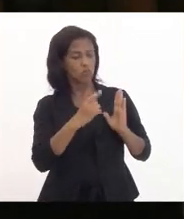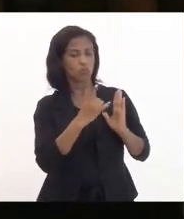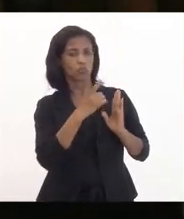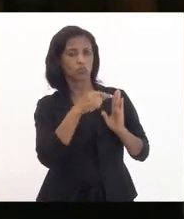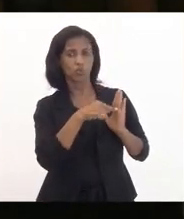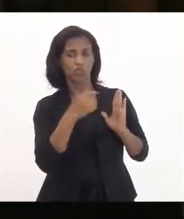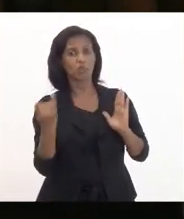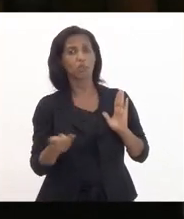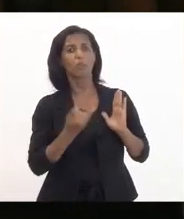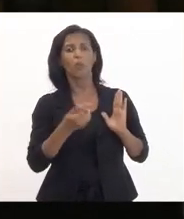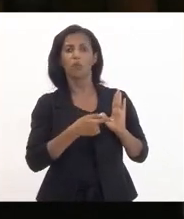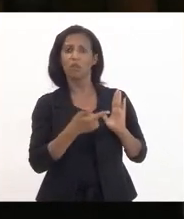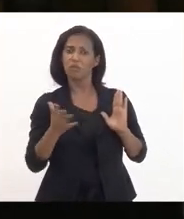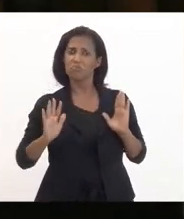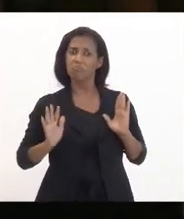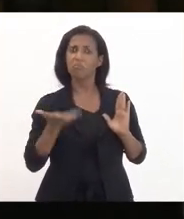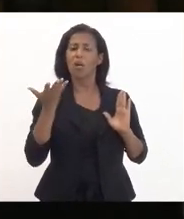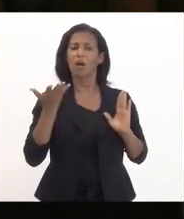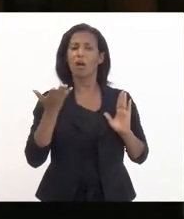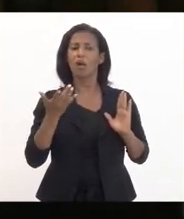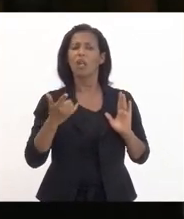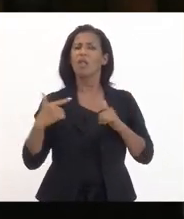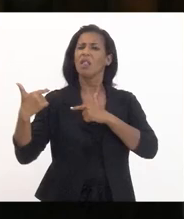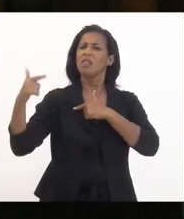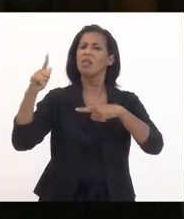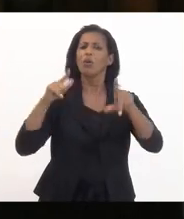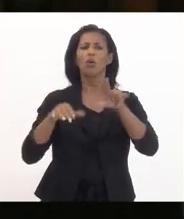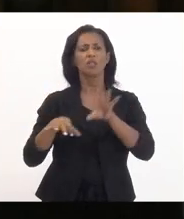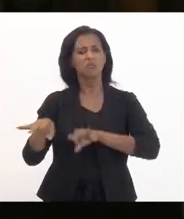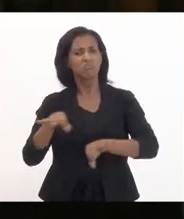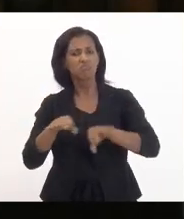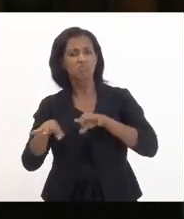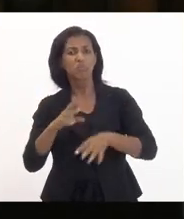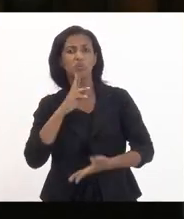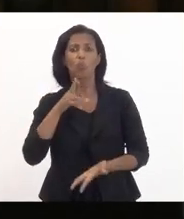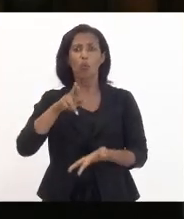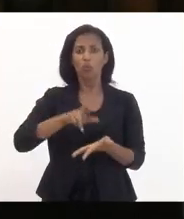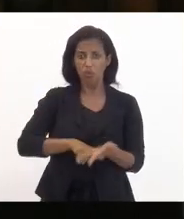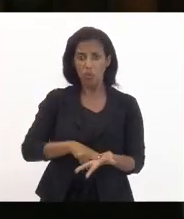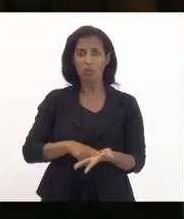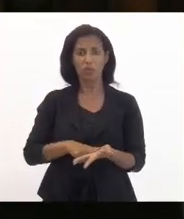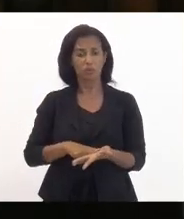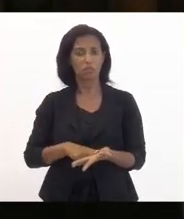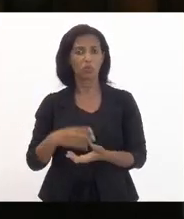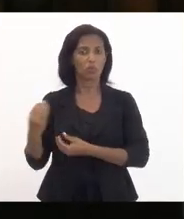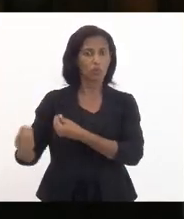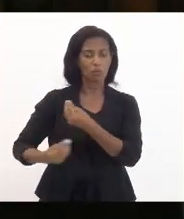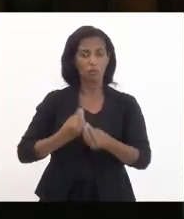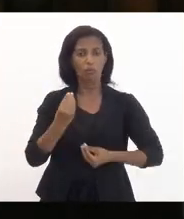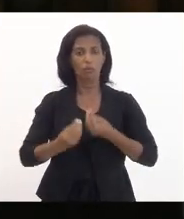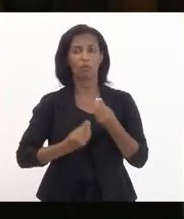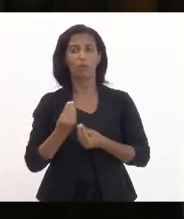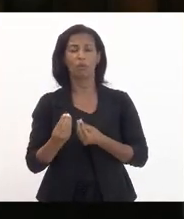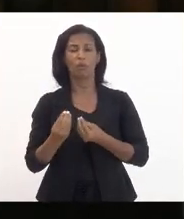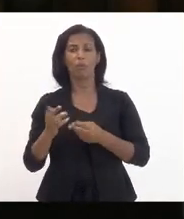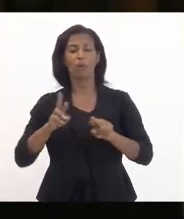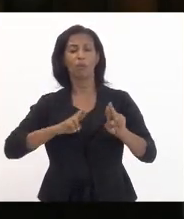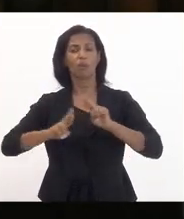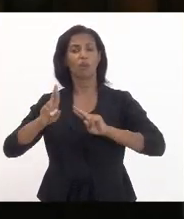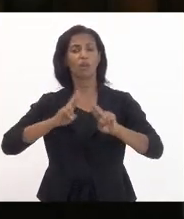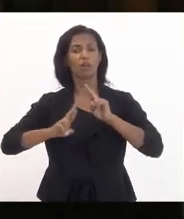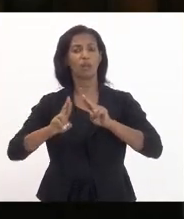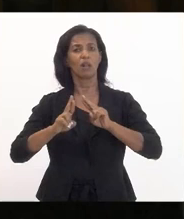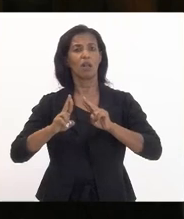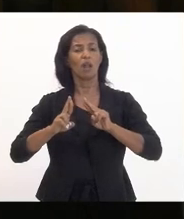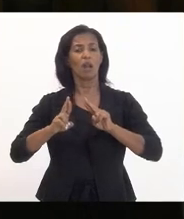data alusiva àquele tema, entre outras tantas medidas de reconhecimento como algo relacionado ao